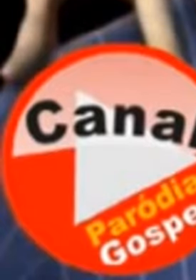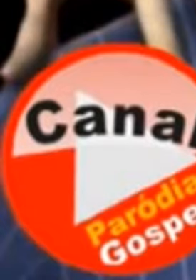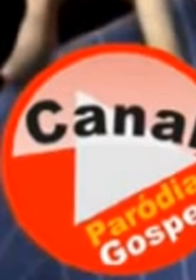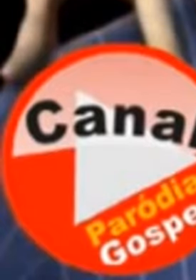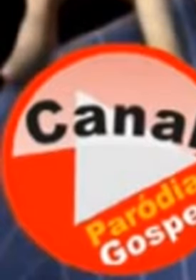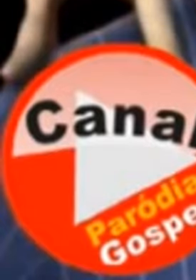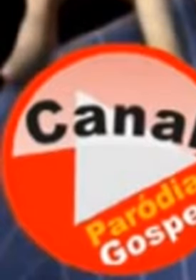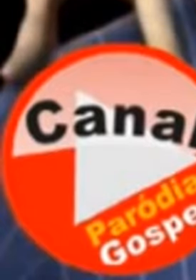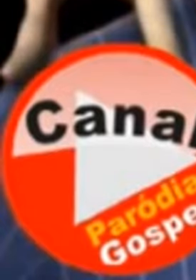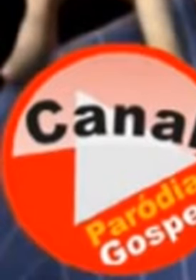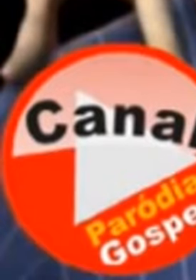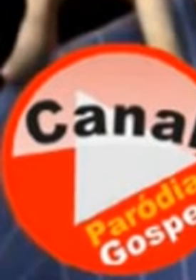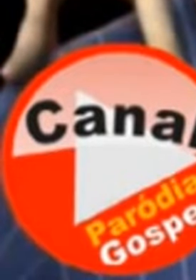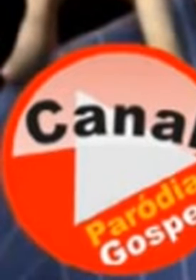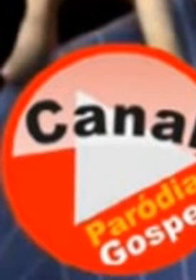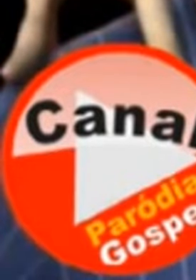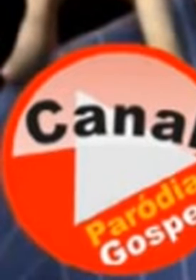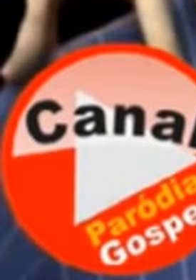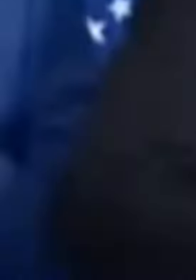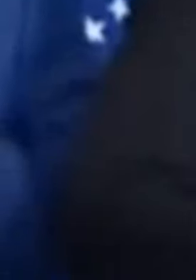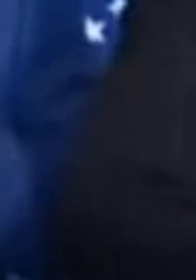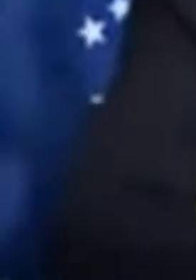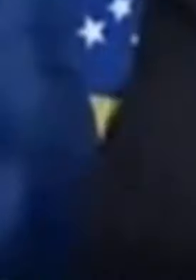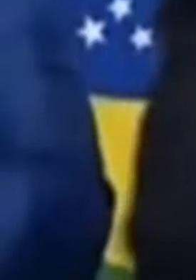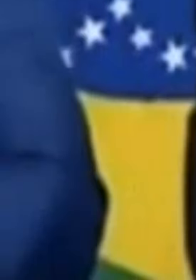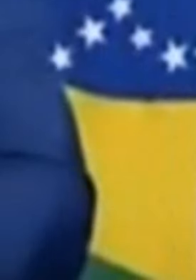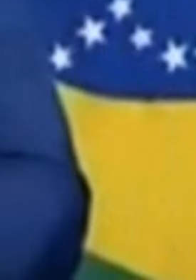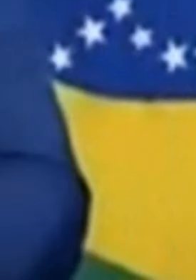esquerdo, sabia? Tá